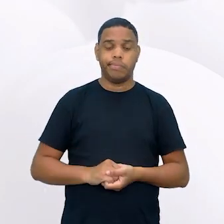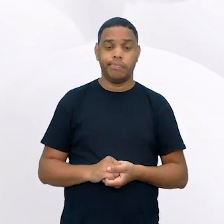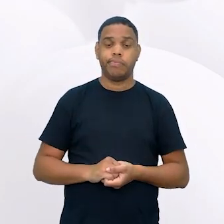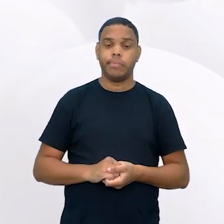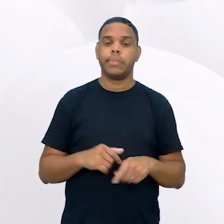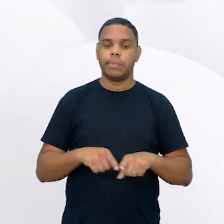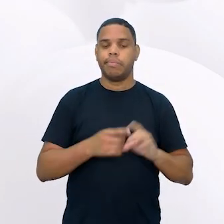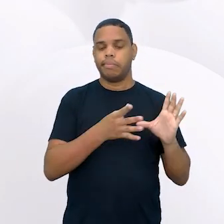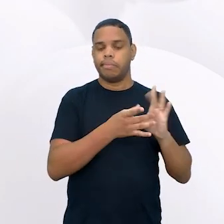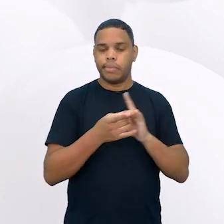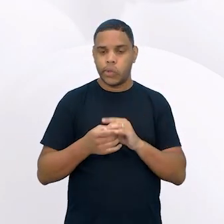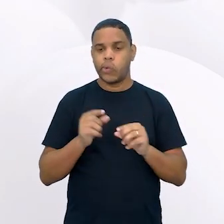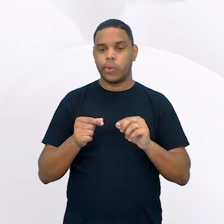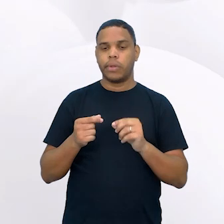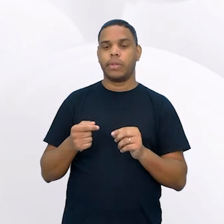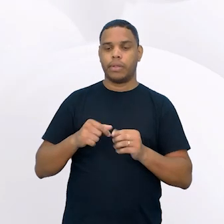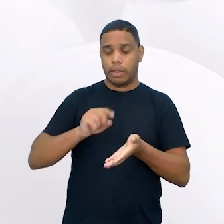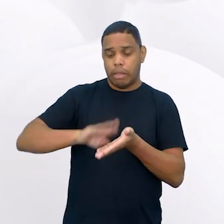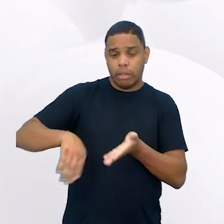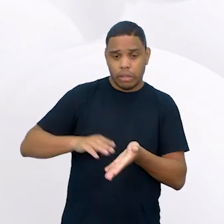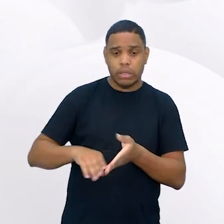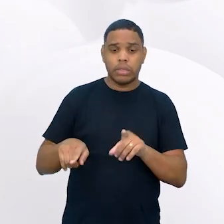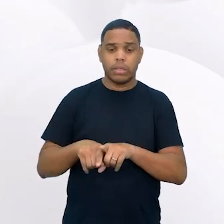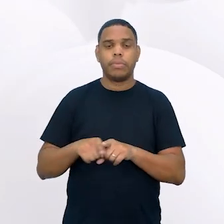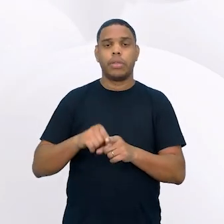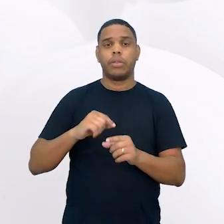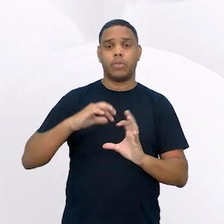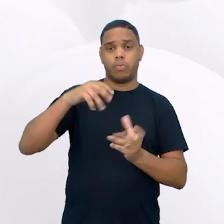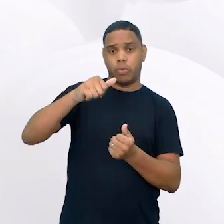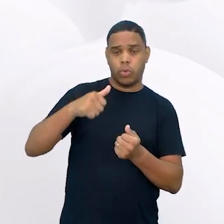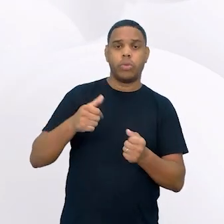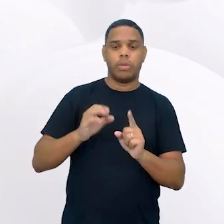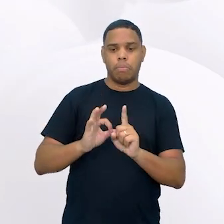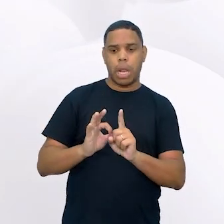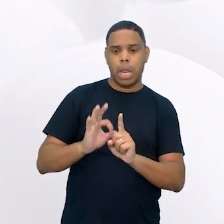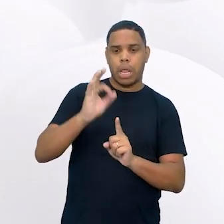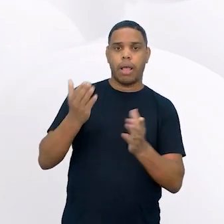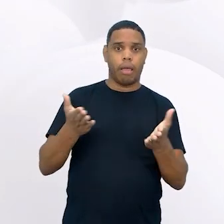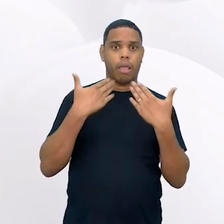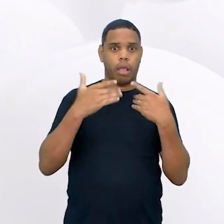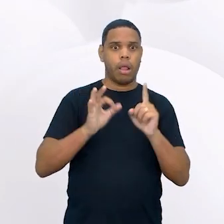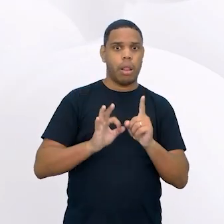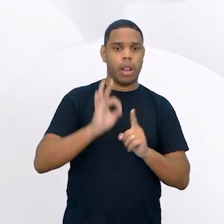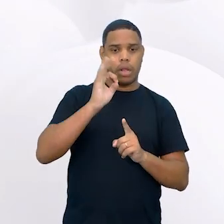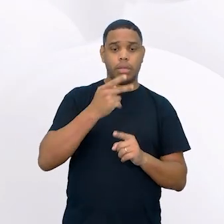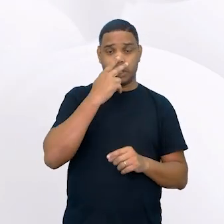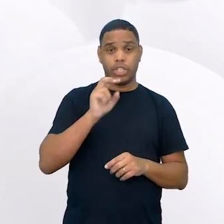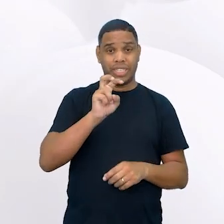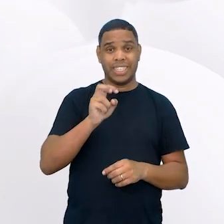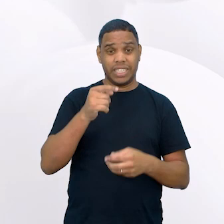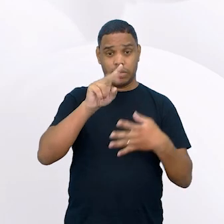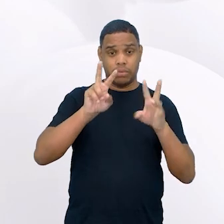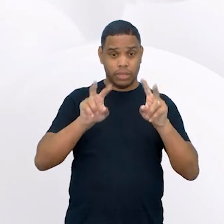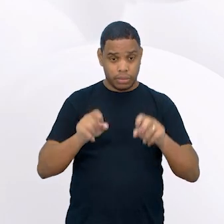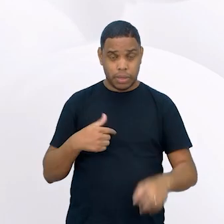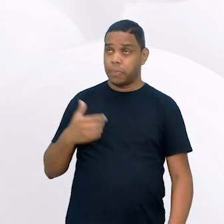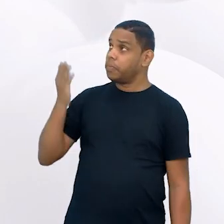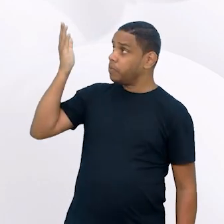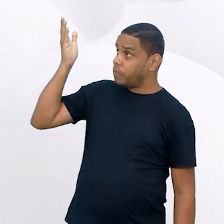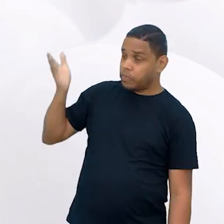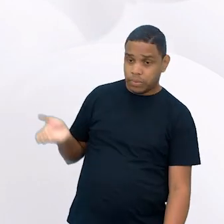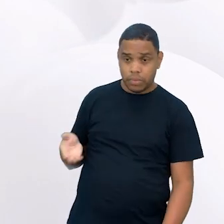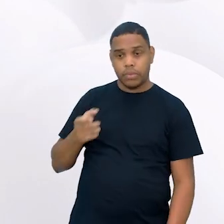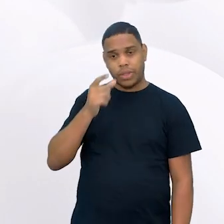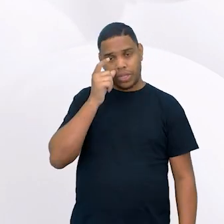e contextualizar a relação do desperdício com o aquecimento global. Eu acho que esses 5 temas são bem interessantes de